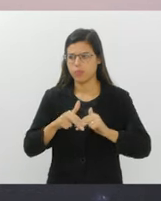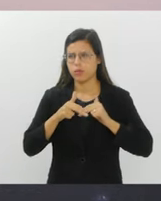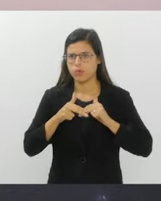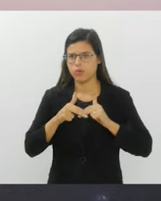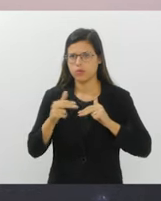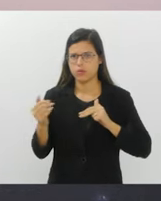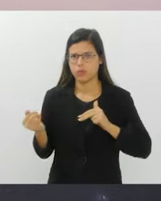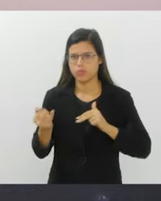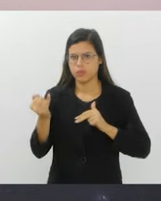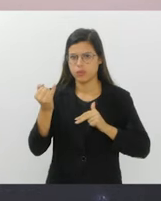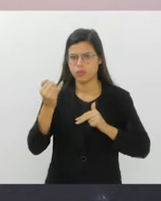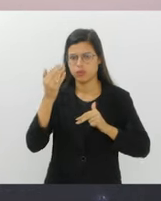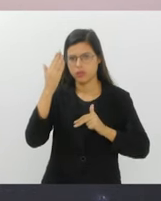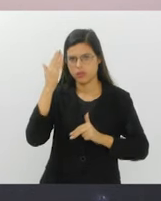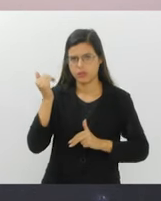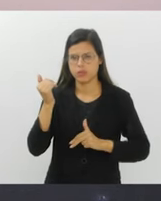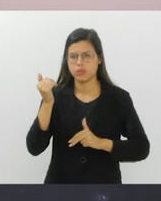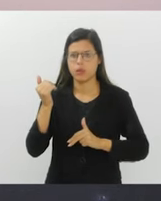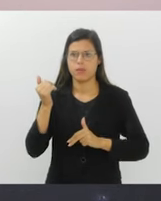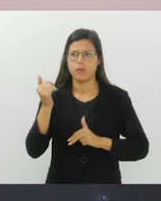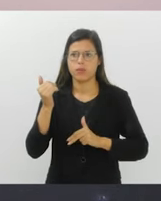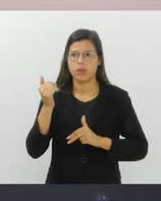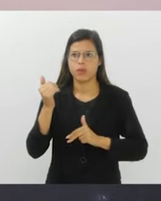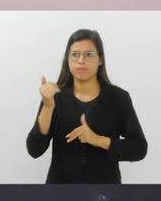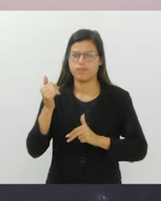fundamental saber o custo da folha,